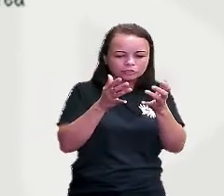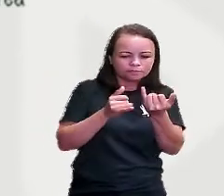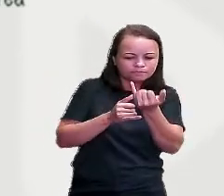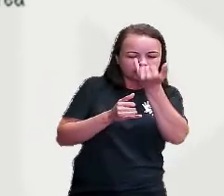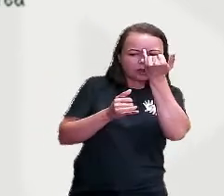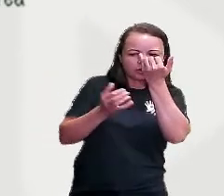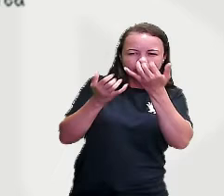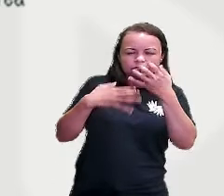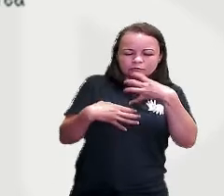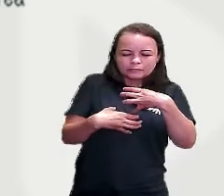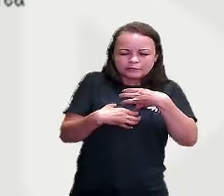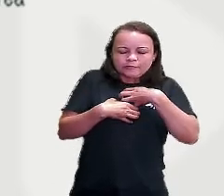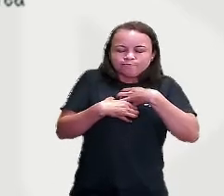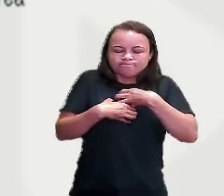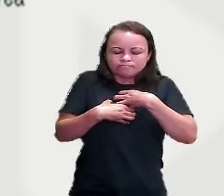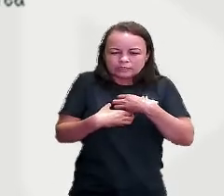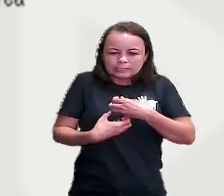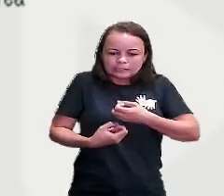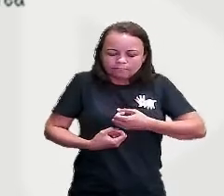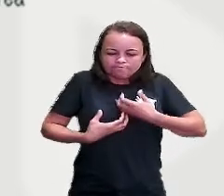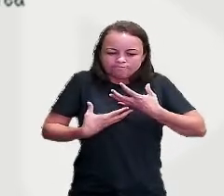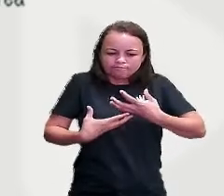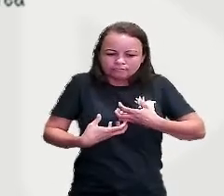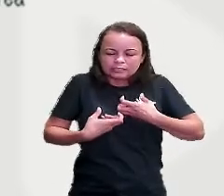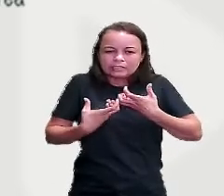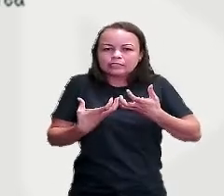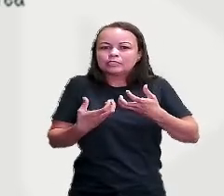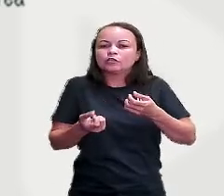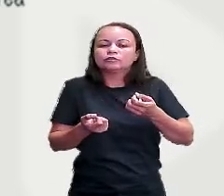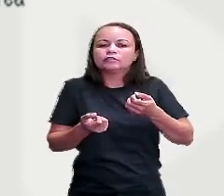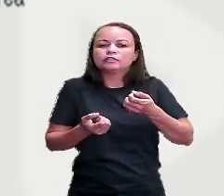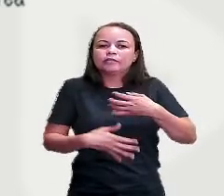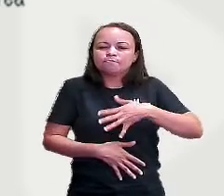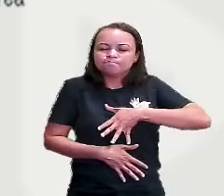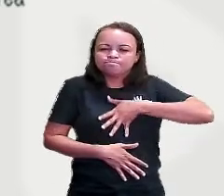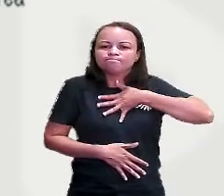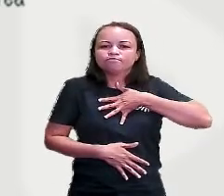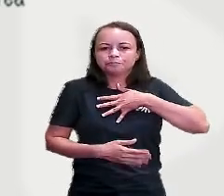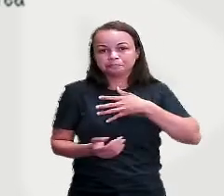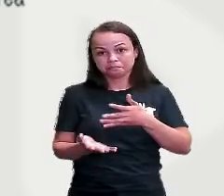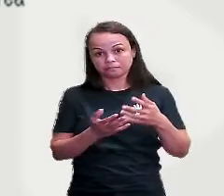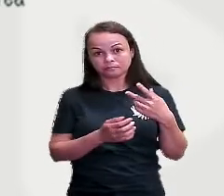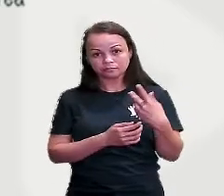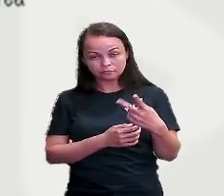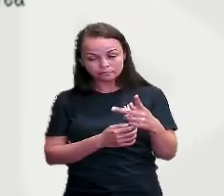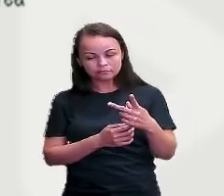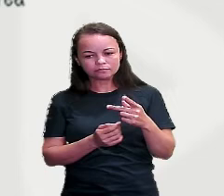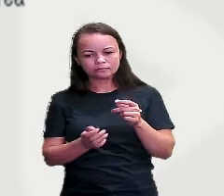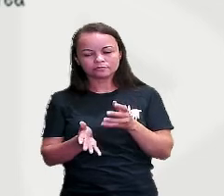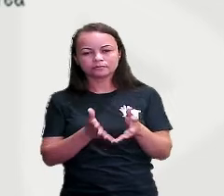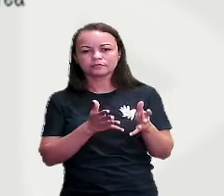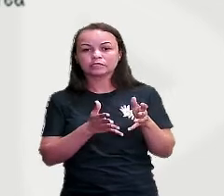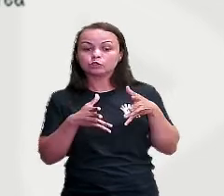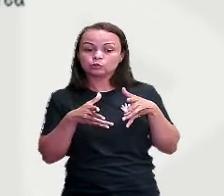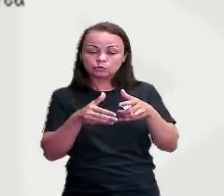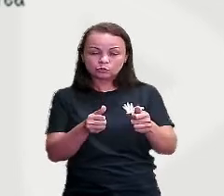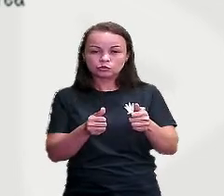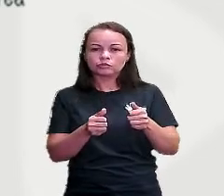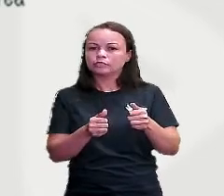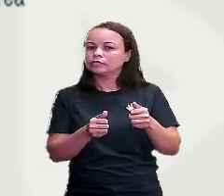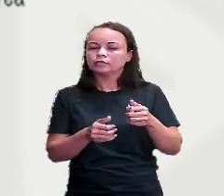ter aquela sensação, é aí que o bicho pega, você vai ter aquela sensação do prazer. E é por esta razão, gente, que tudo aquilo que nos